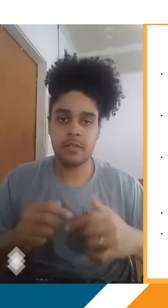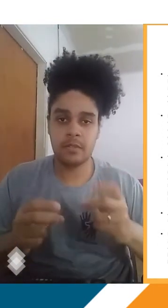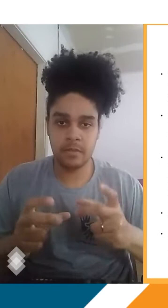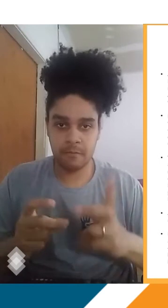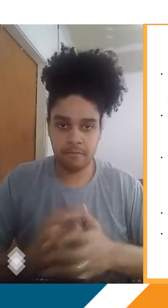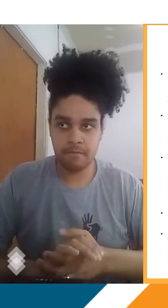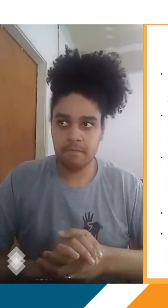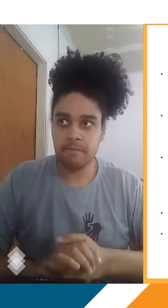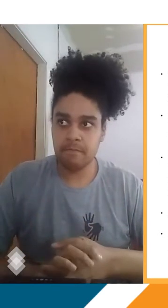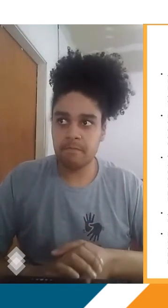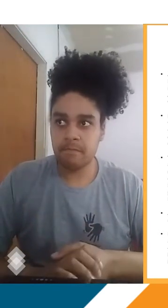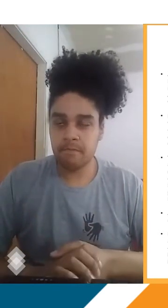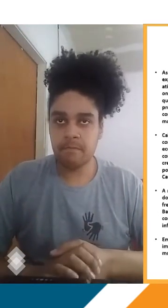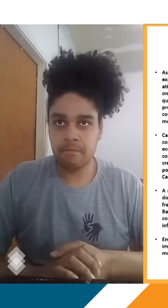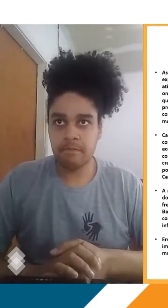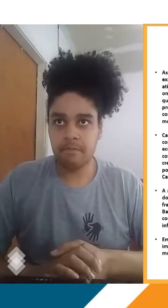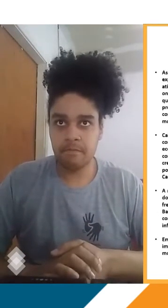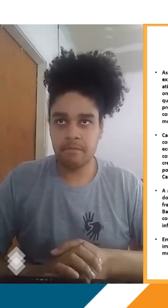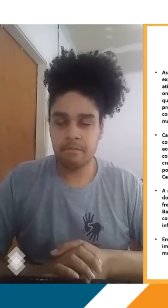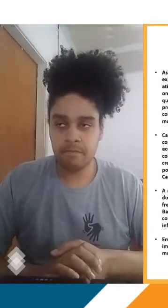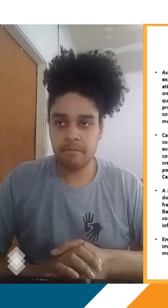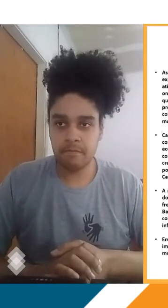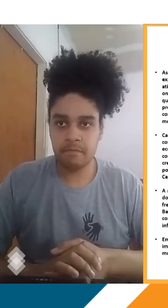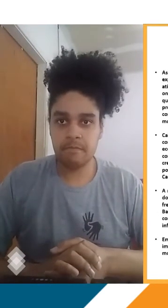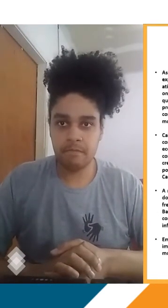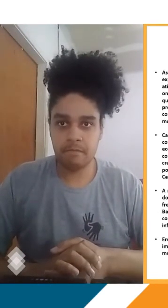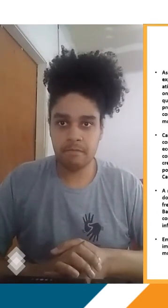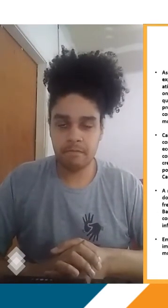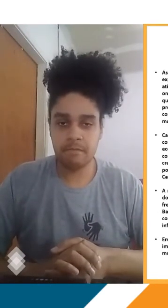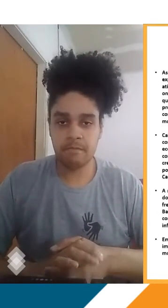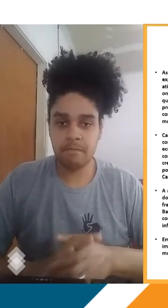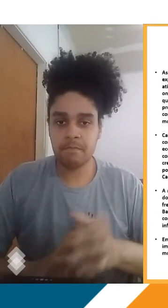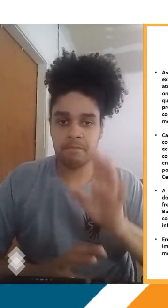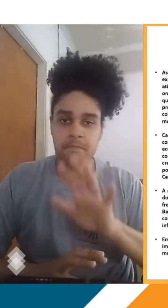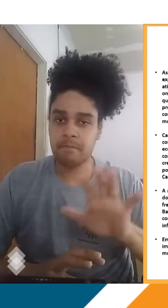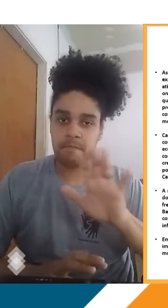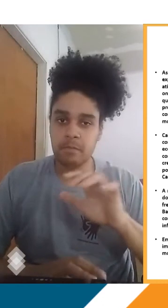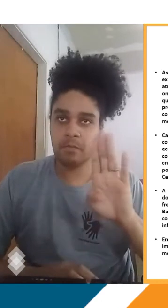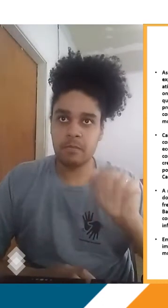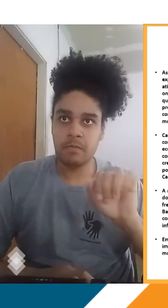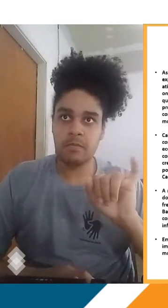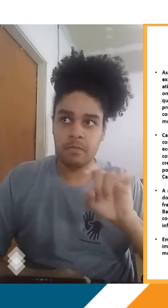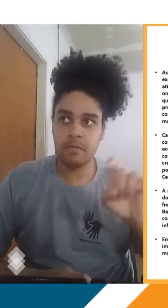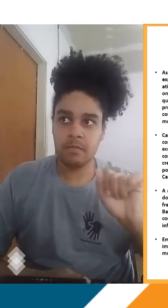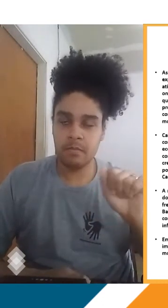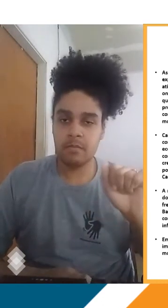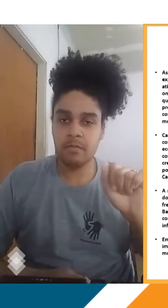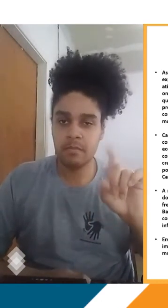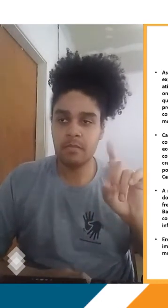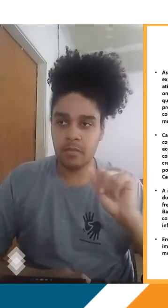dinamizadora do comércio e dos serviços. A região das Baixadas Litorâneas são compostas por 9 municípios e